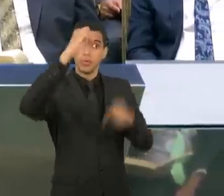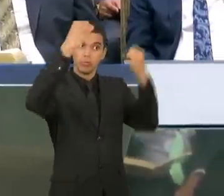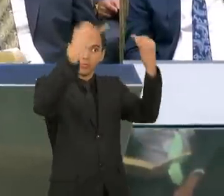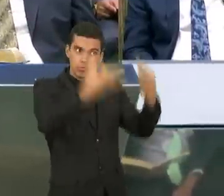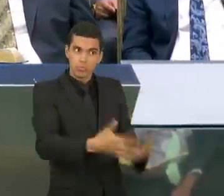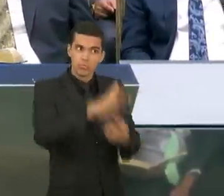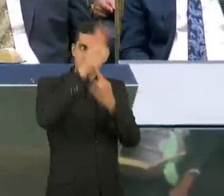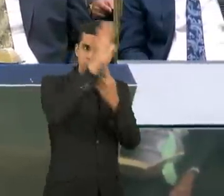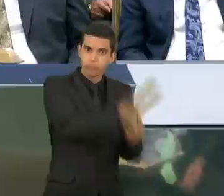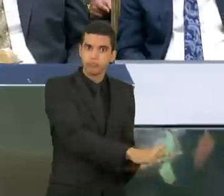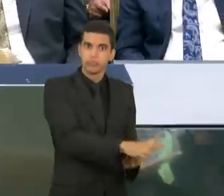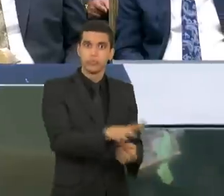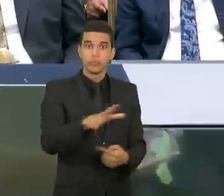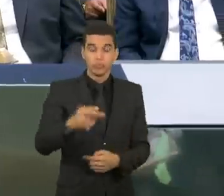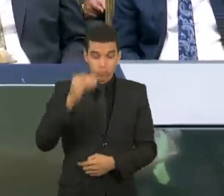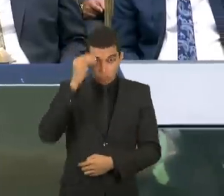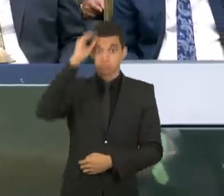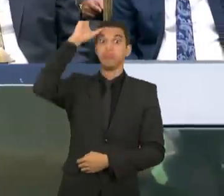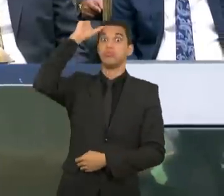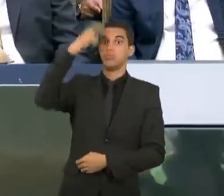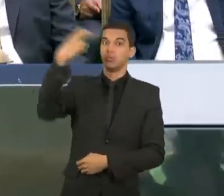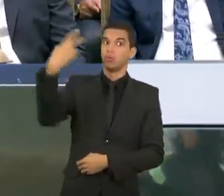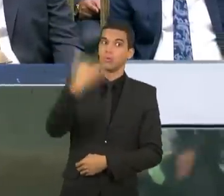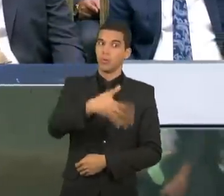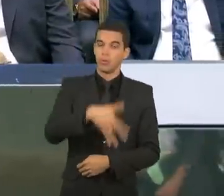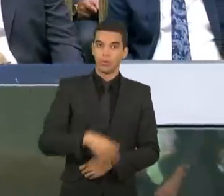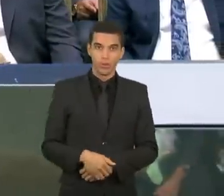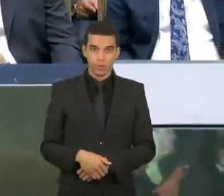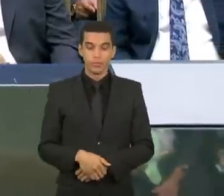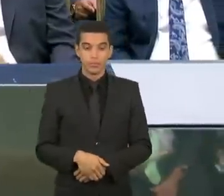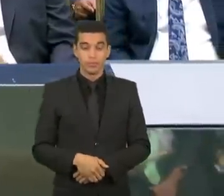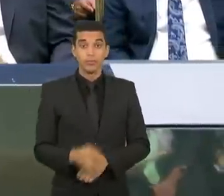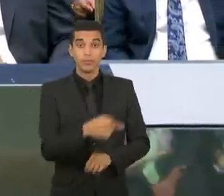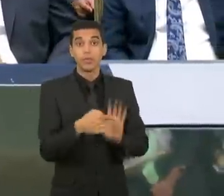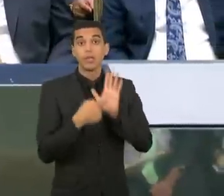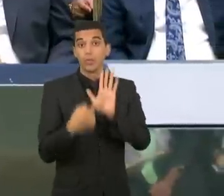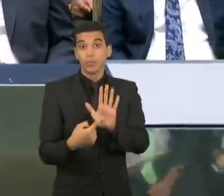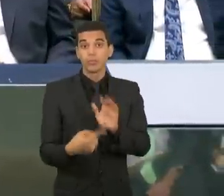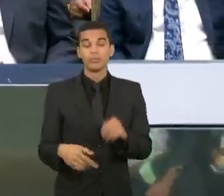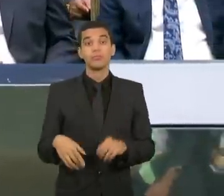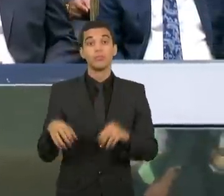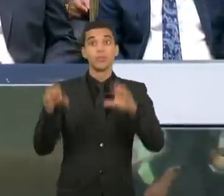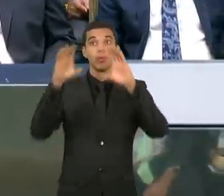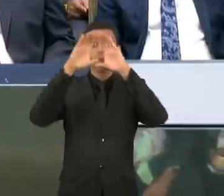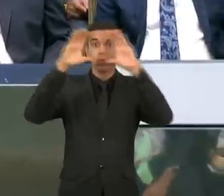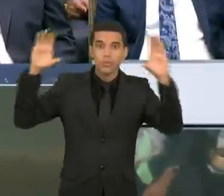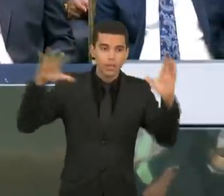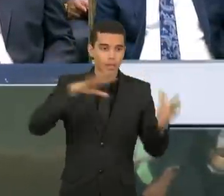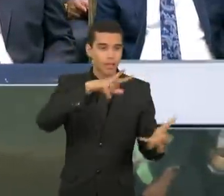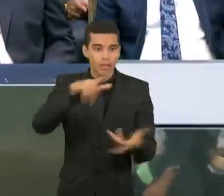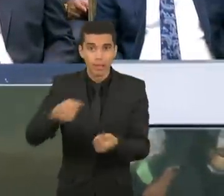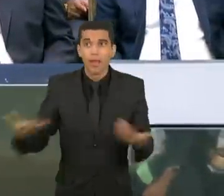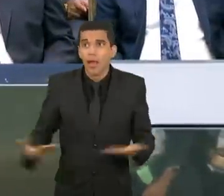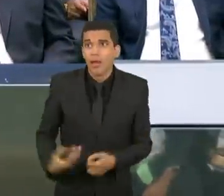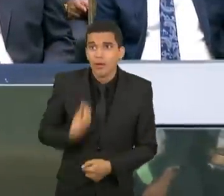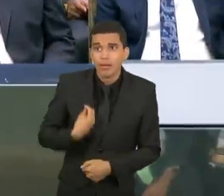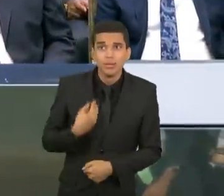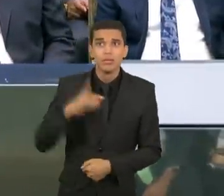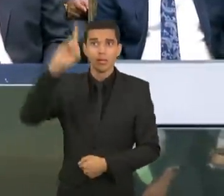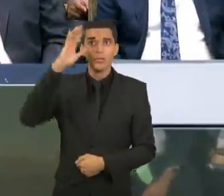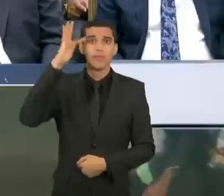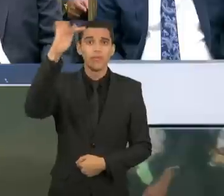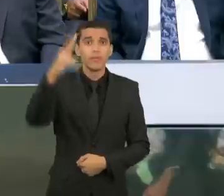Veja aí, o que é que diz aqui? Mas os céus e a terra, que agora existem, pela mesma palavra,